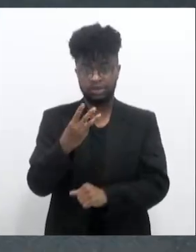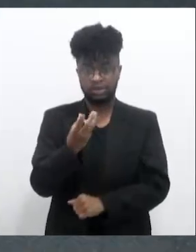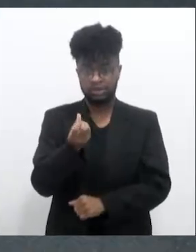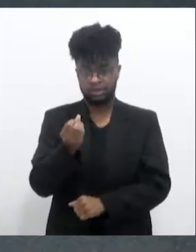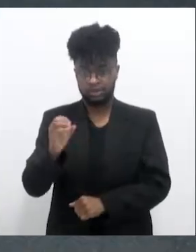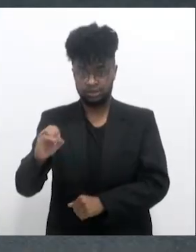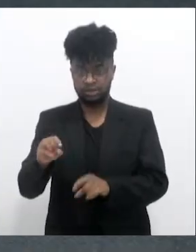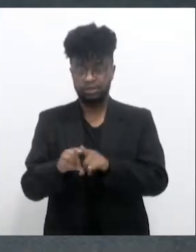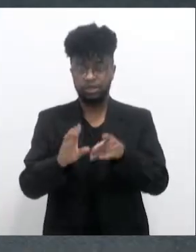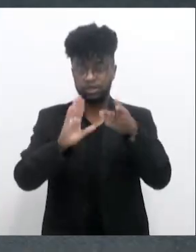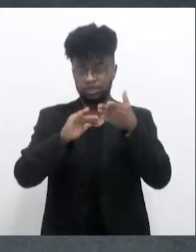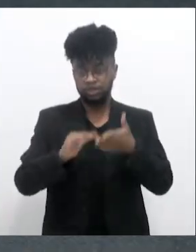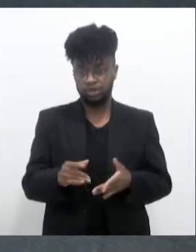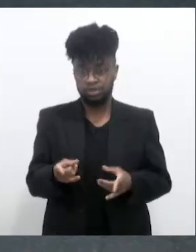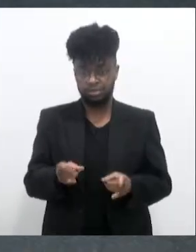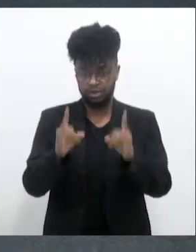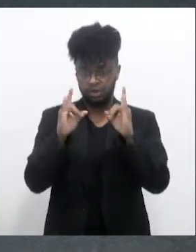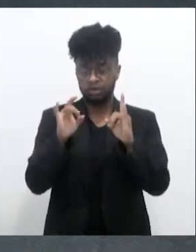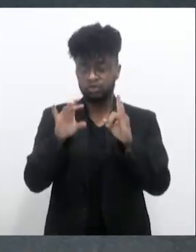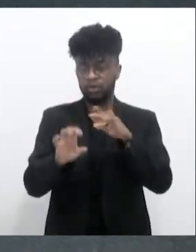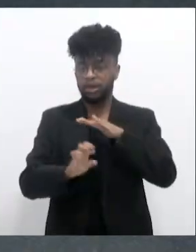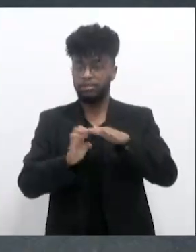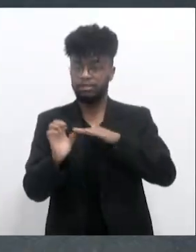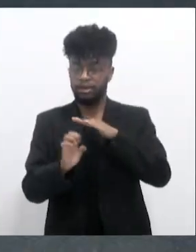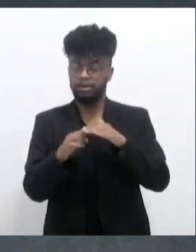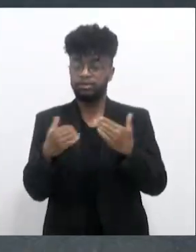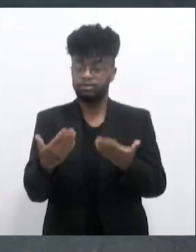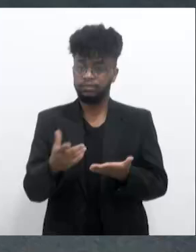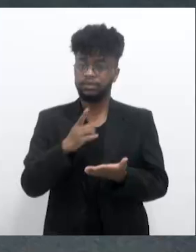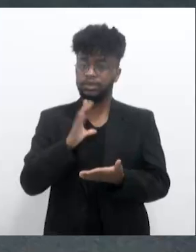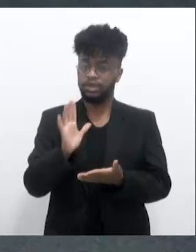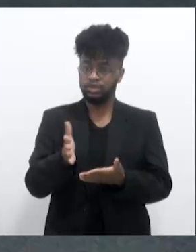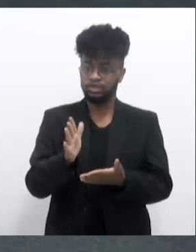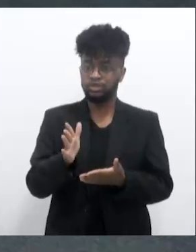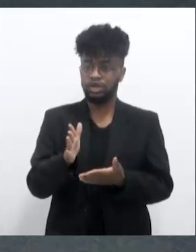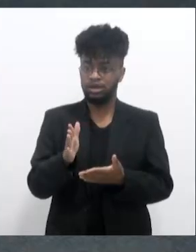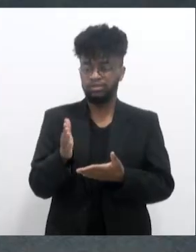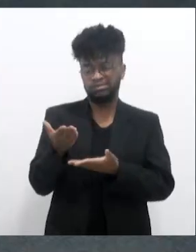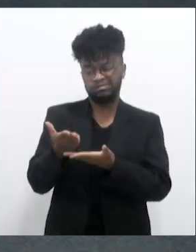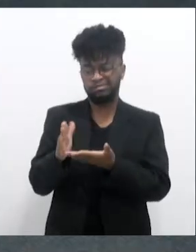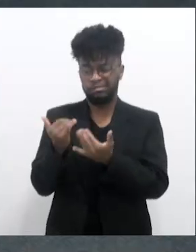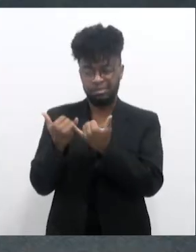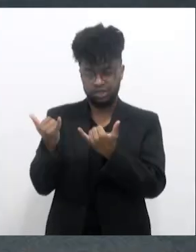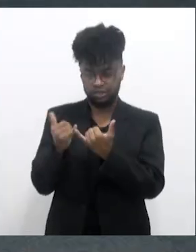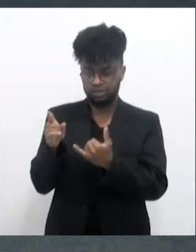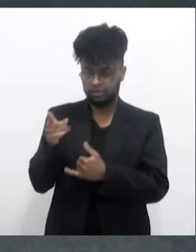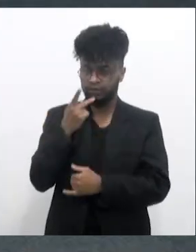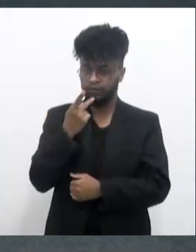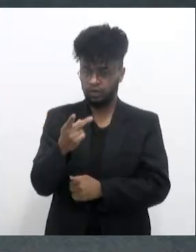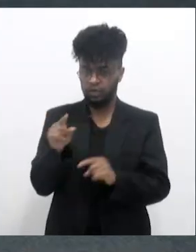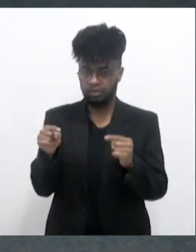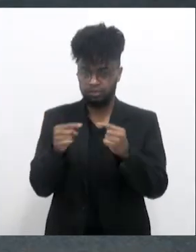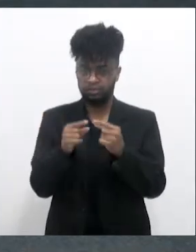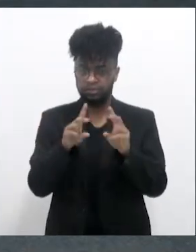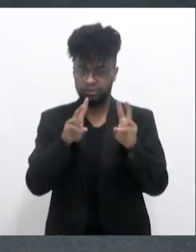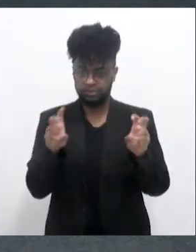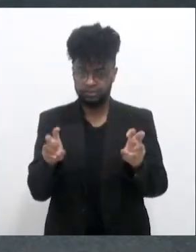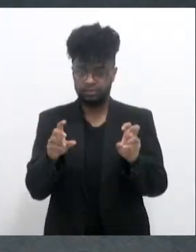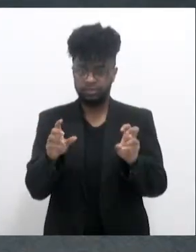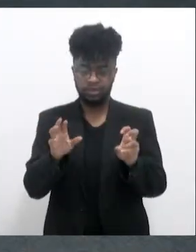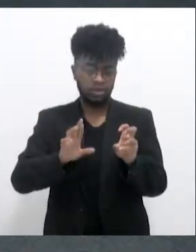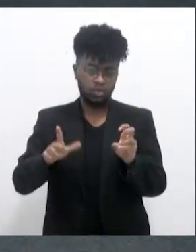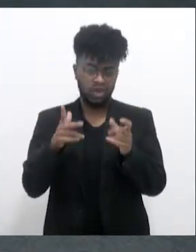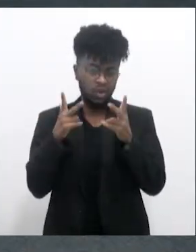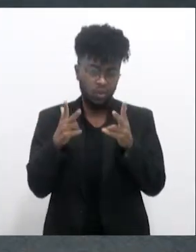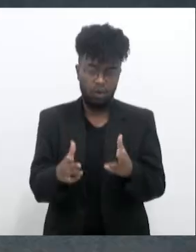os prédios, vão só nas empresas. Então, já há uma parte do que Vossa Excelência disse, já não é